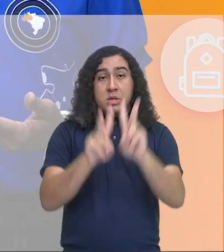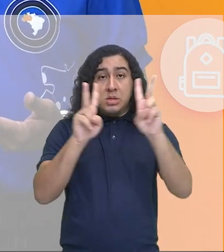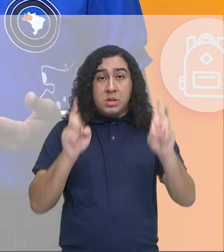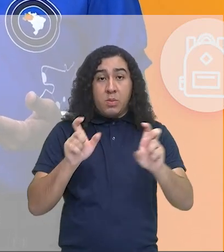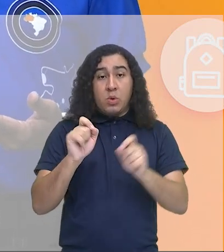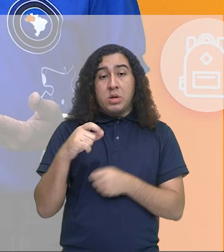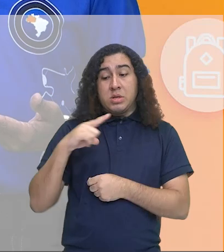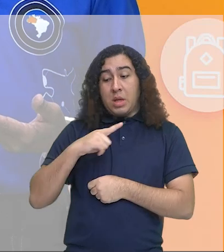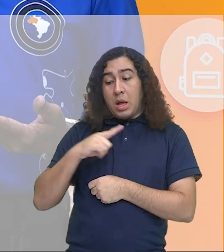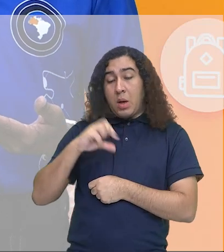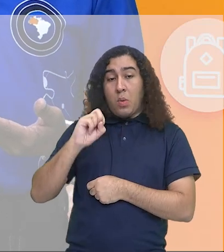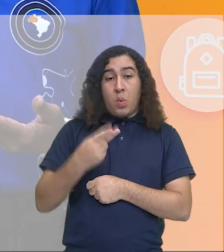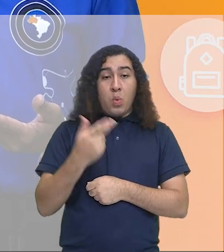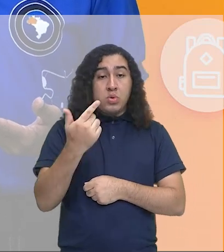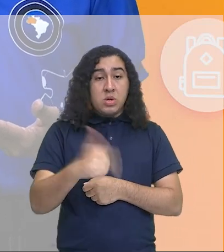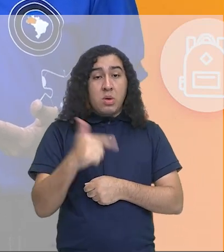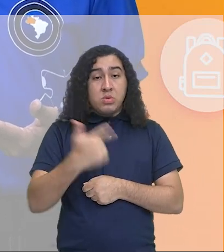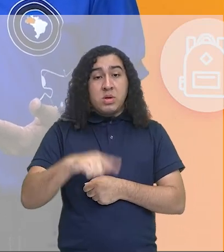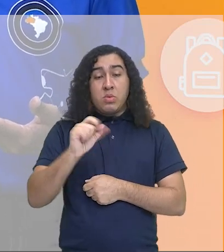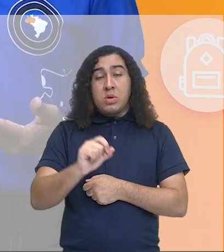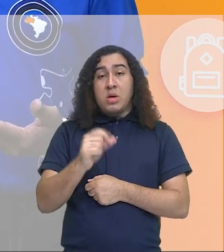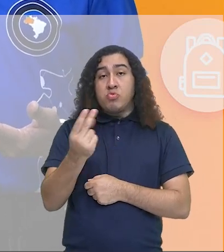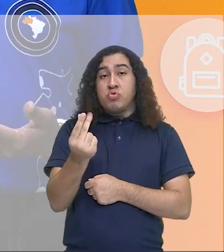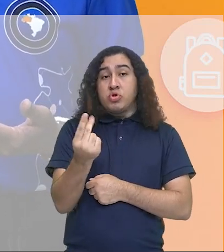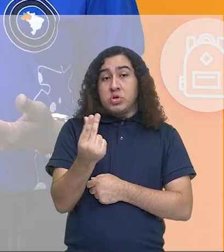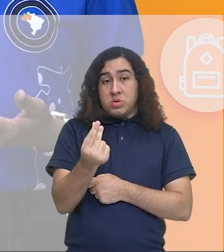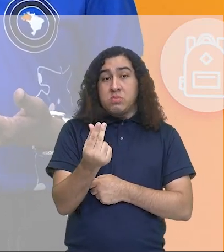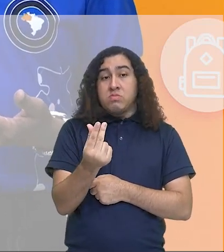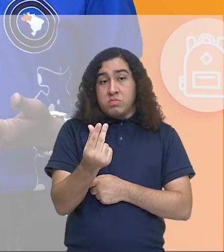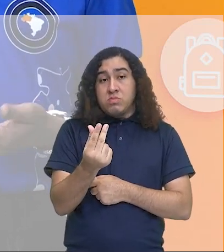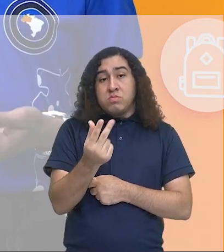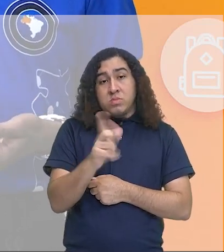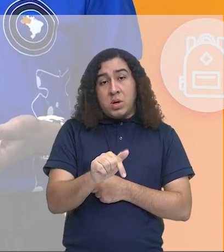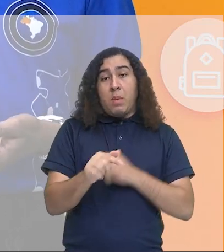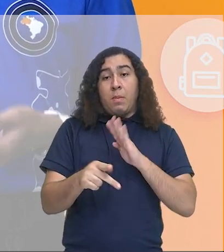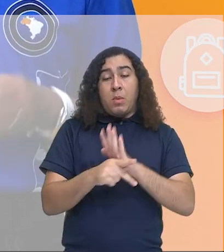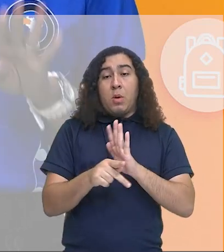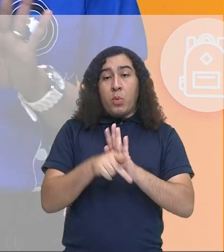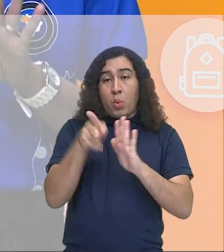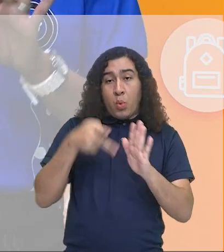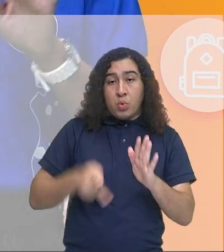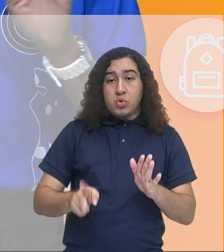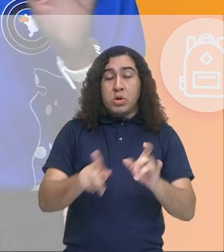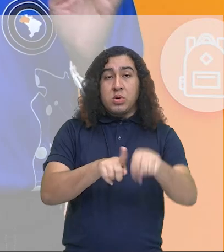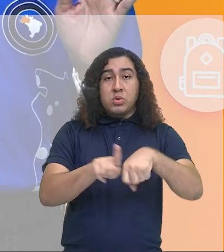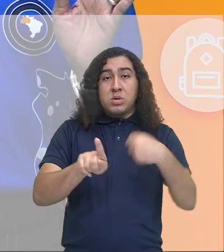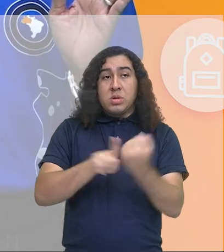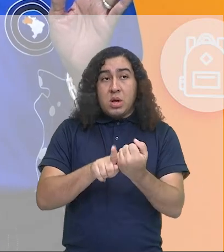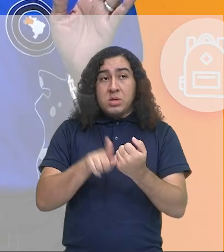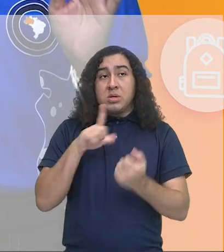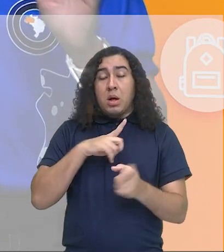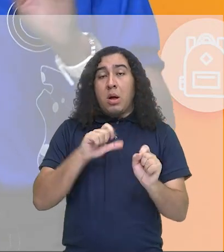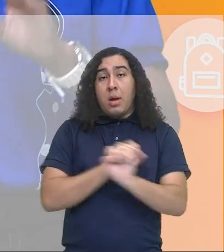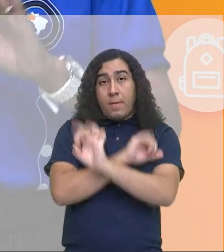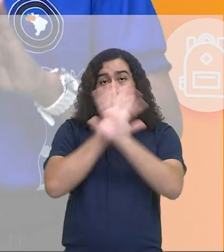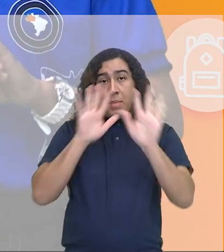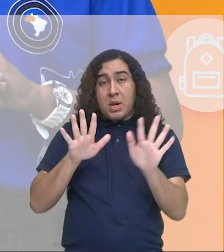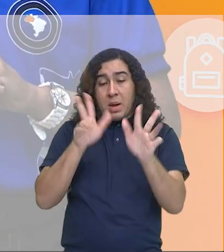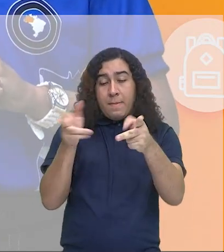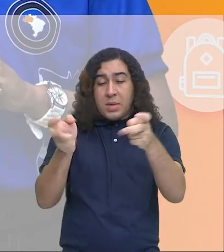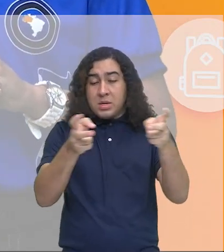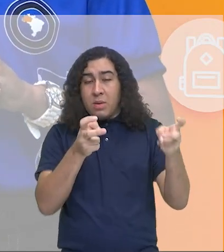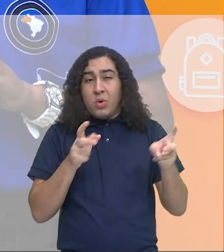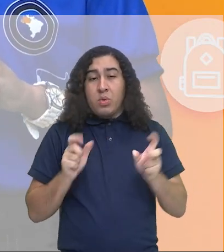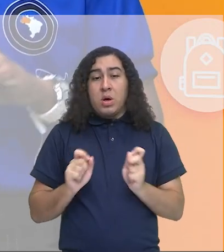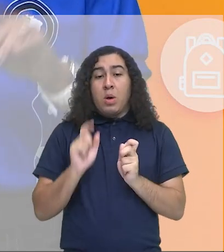de ter ou não ter um recurso financeiro para se manter na sociedade, amplia esse olhar de um